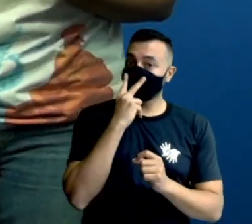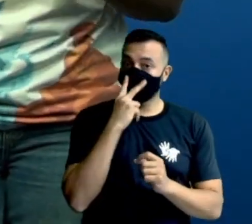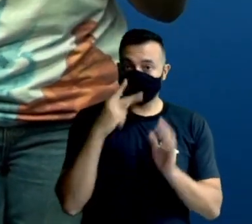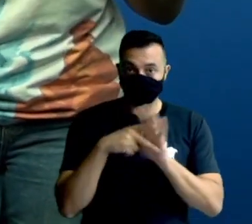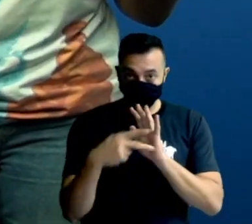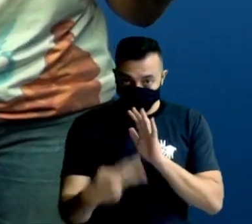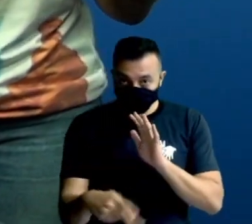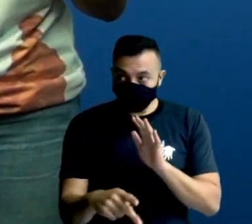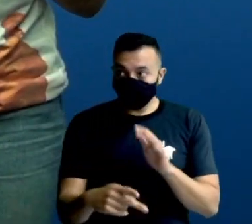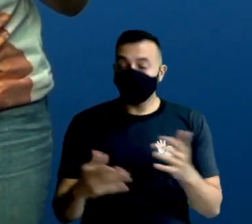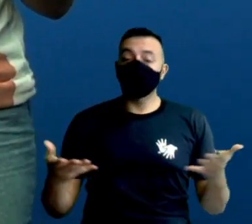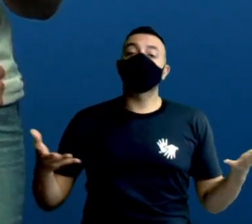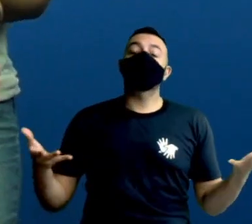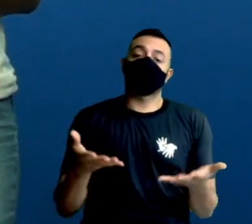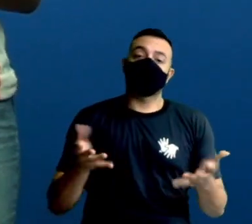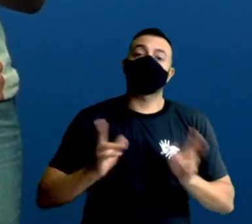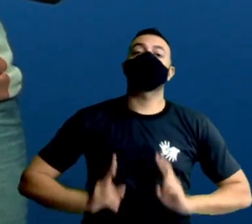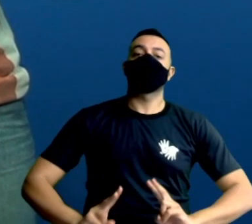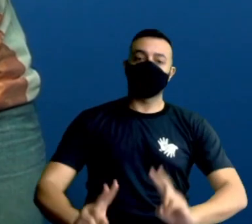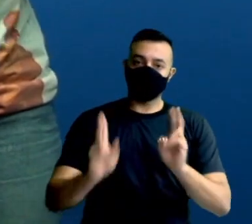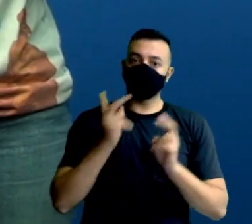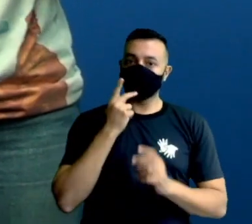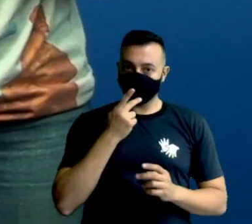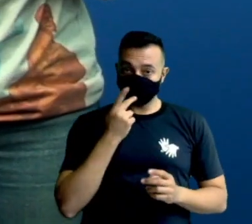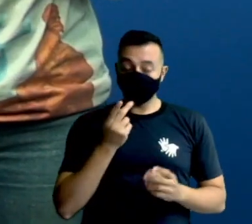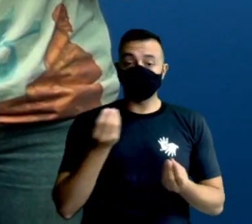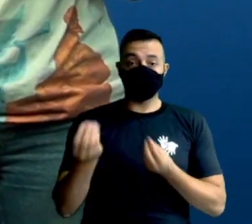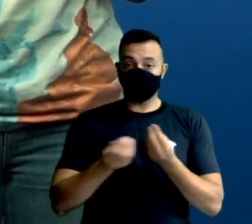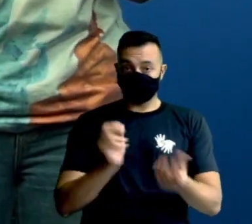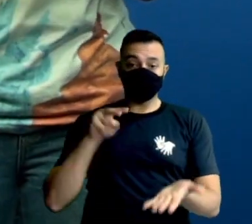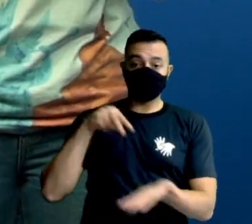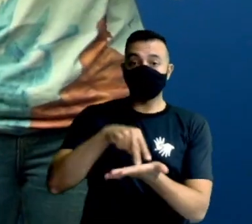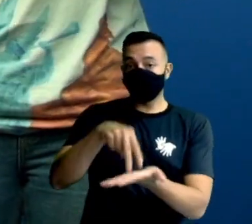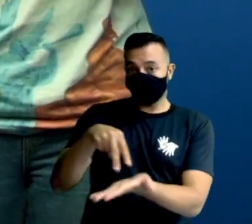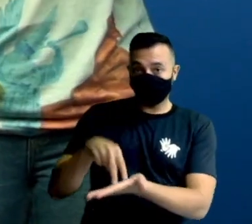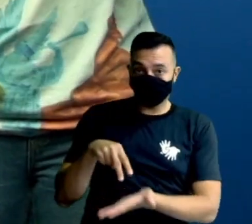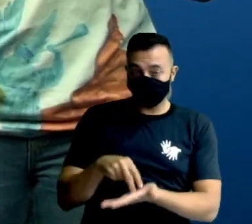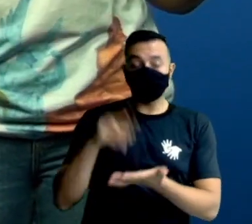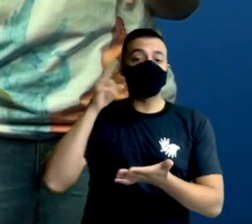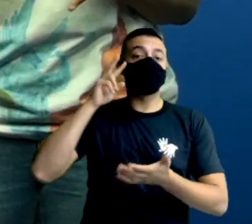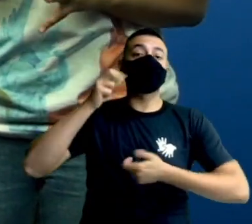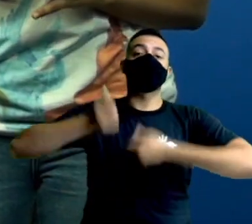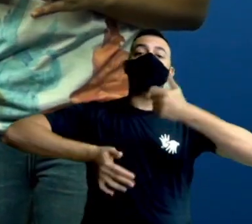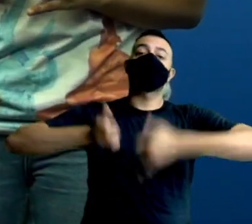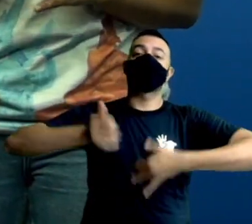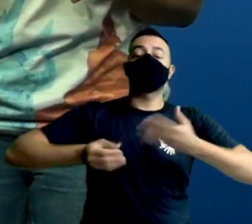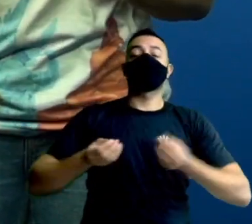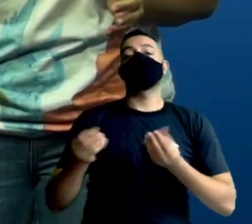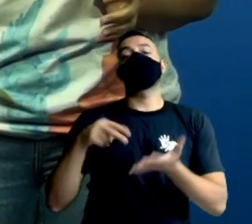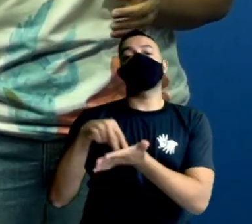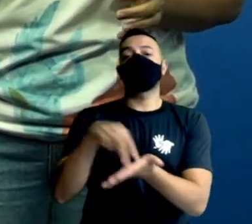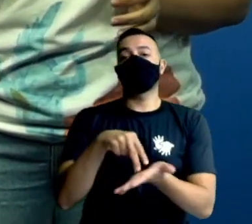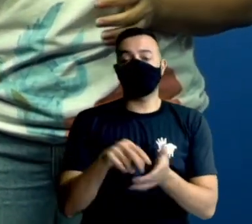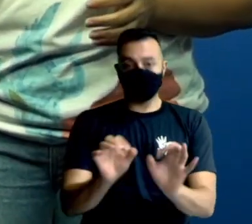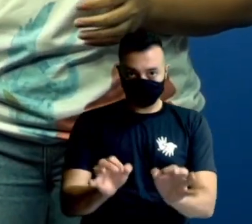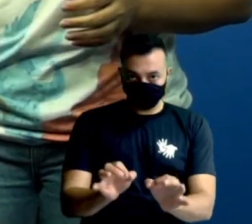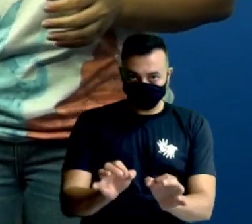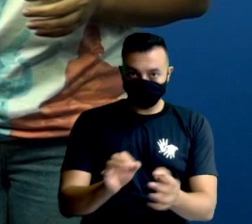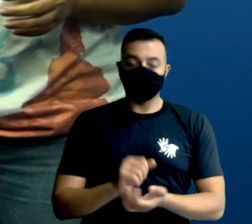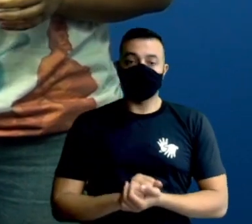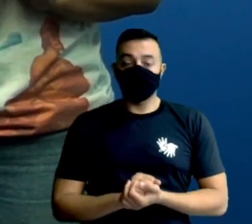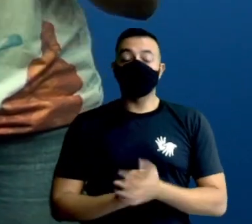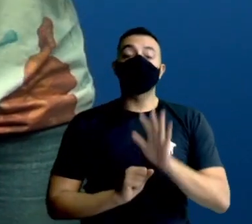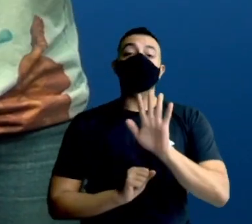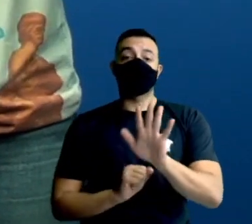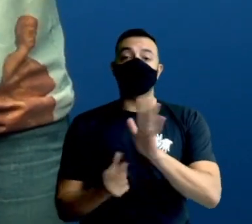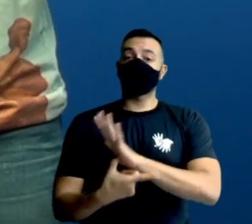Antão. Então hoje a gente vai continuar falando aí sobre a ocupação, a história da ocupação desse território, tá certo?